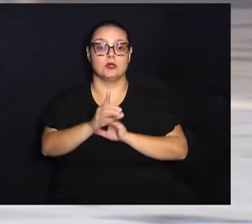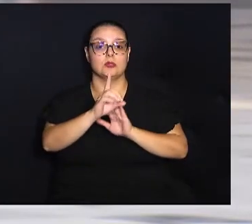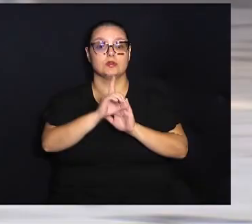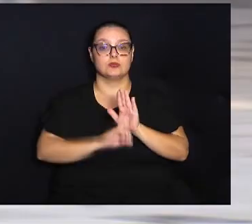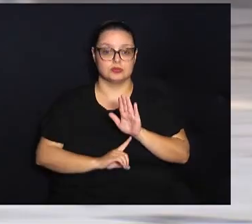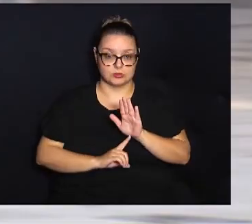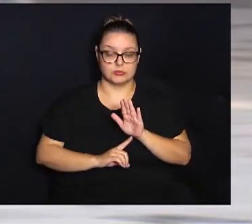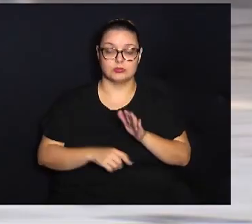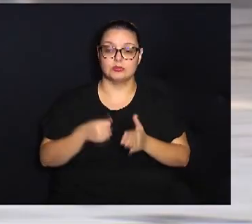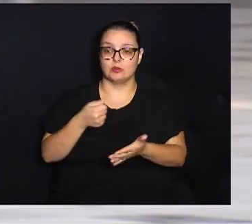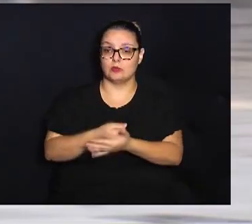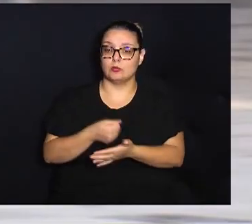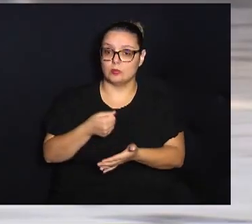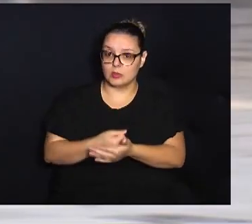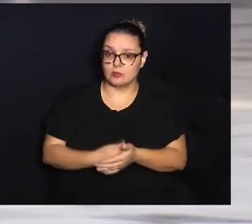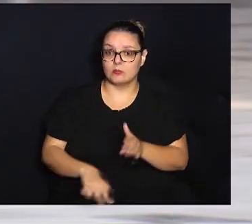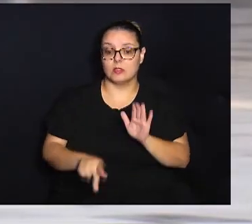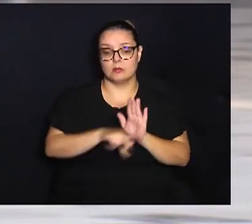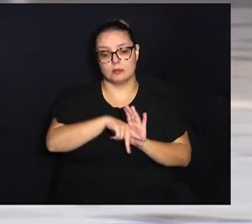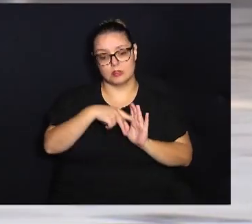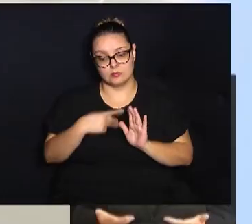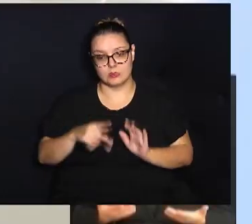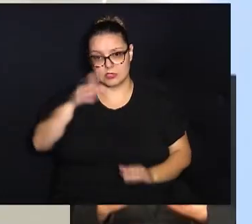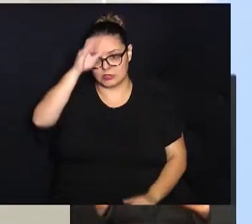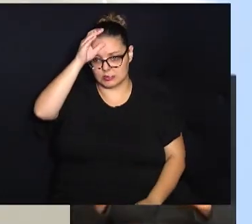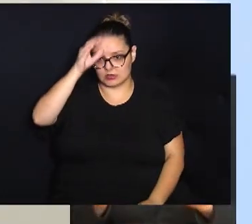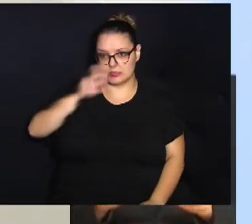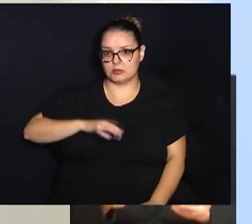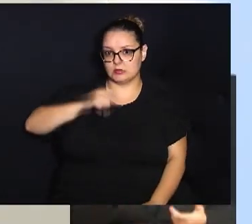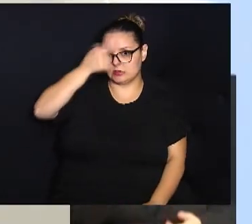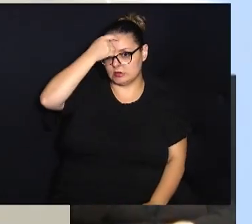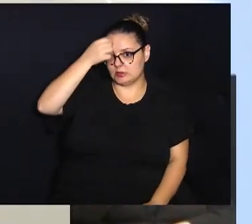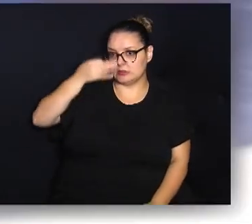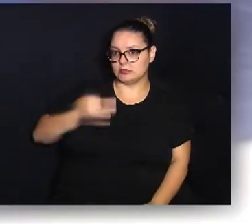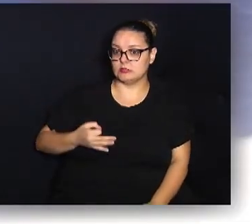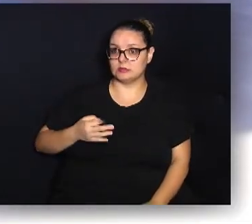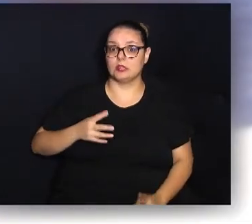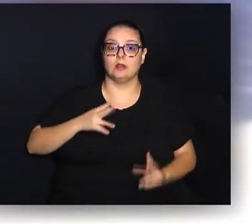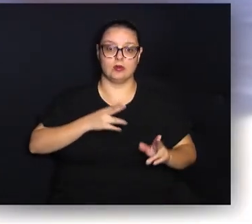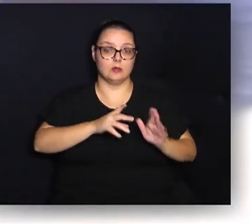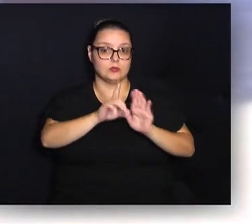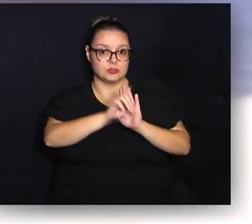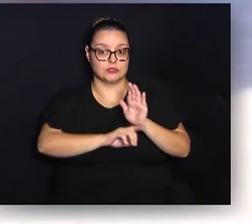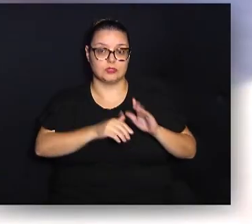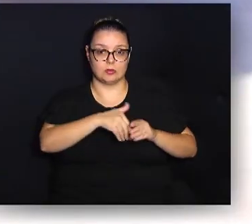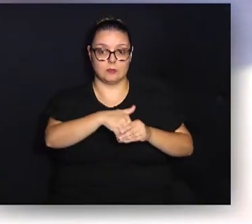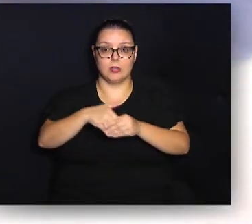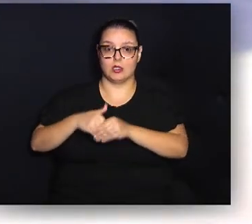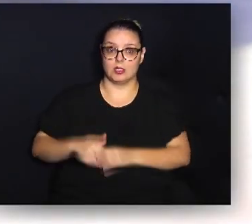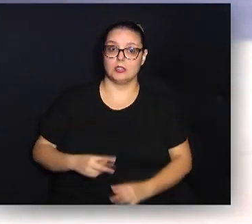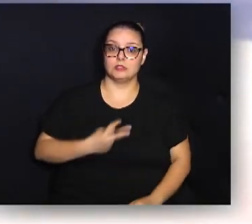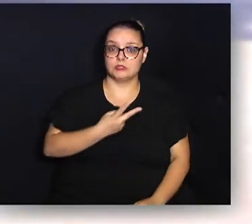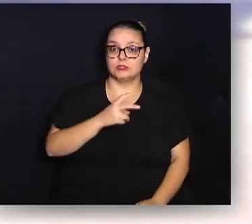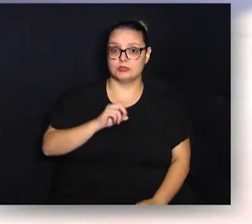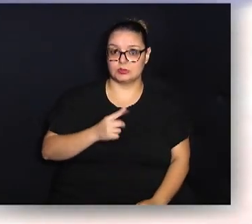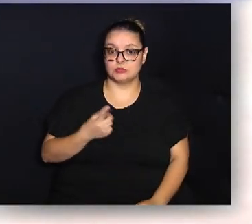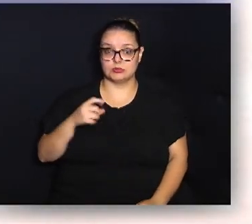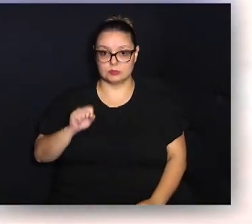e deveres que fazem parte da cidadania, como o direito de votar. Desde 2018, eleitores